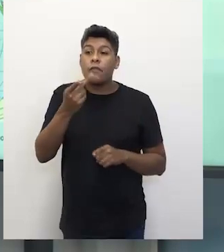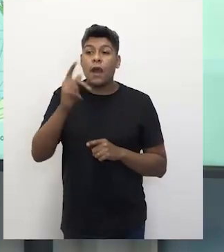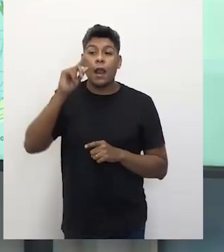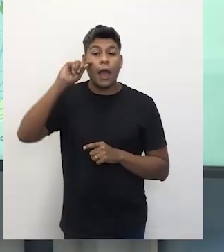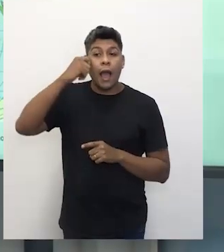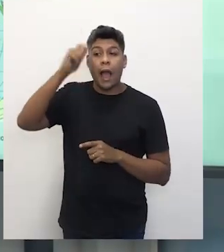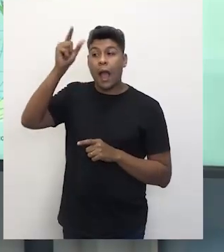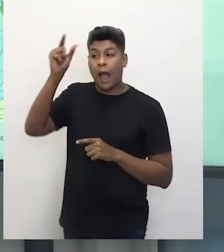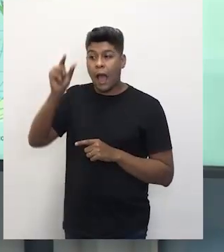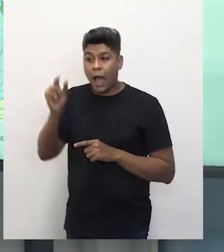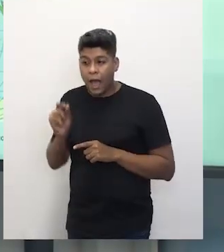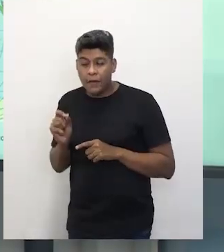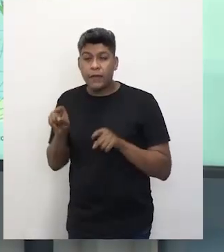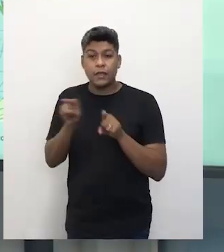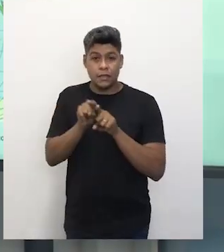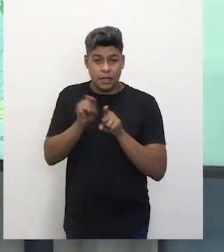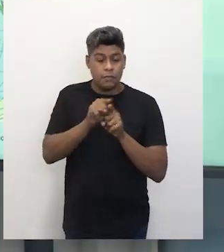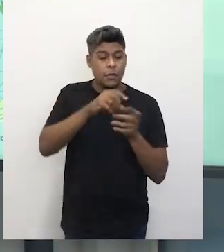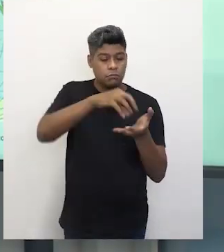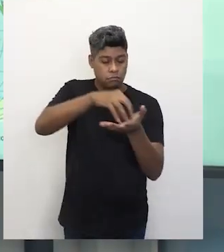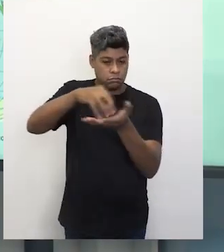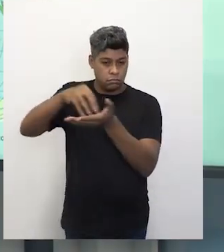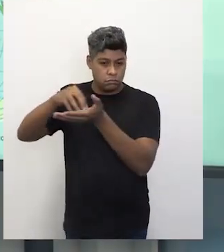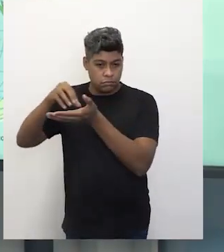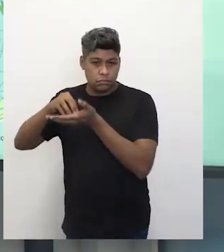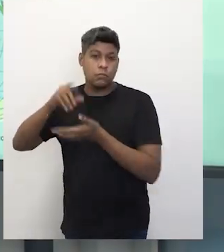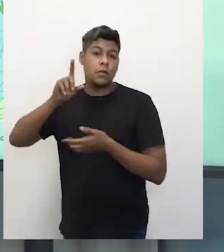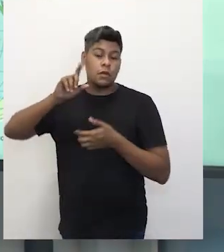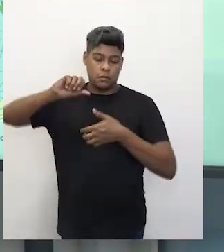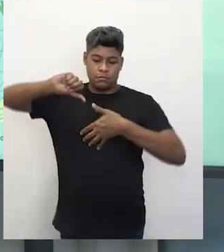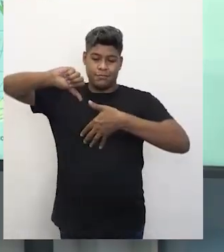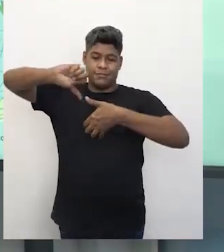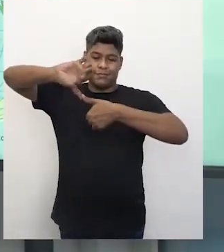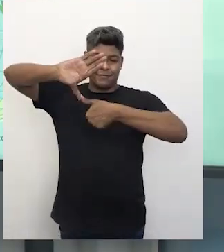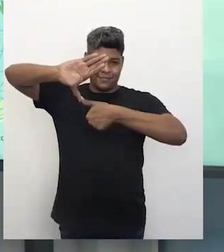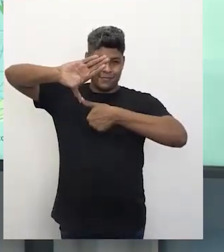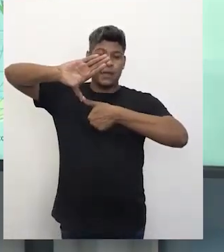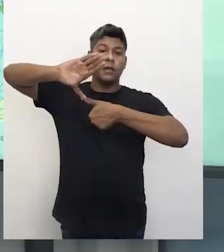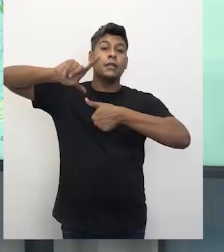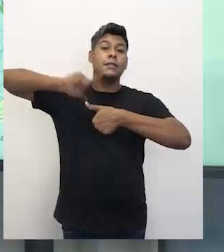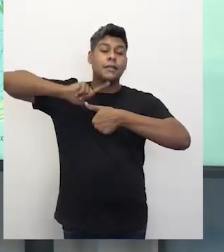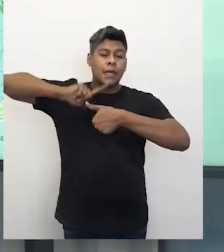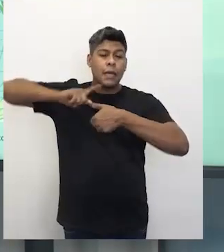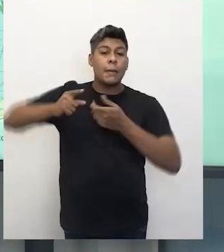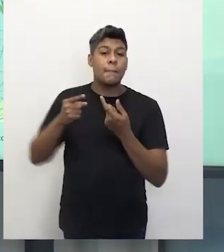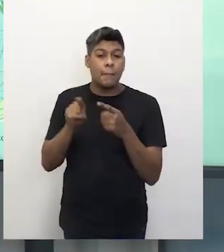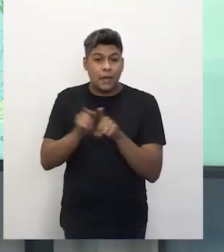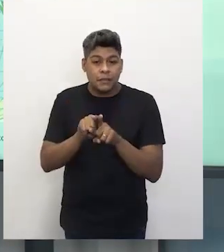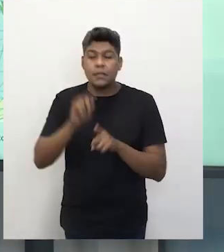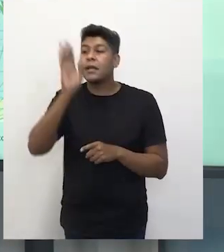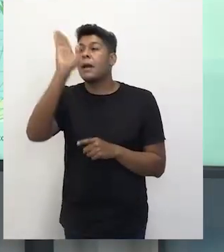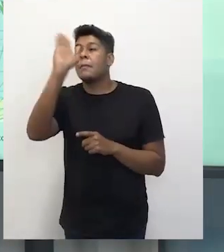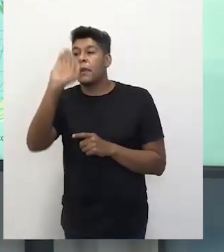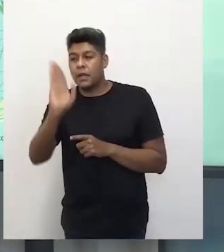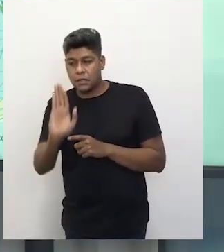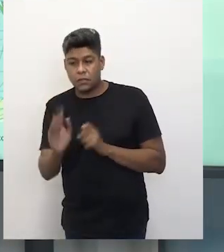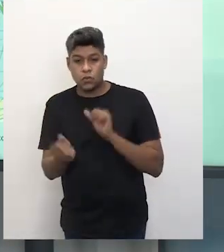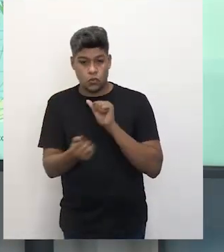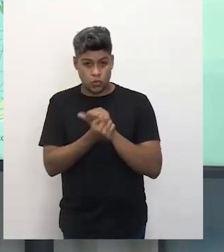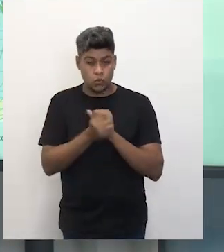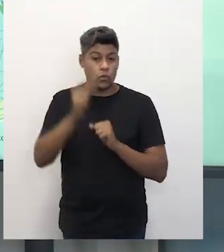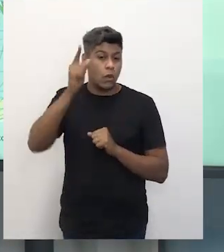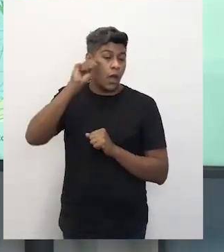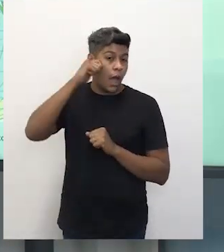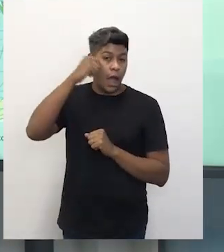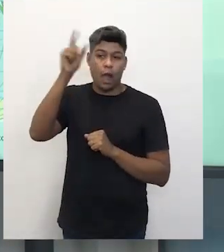sobre África e o continente americano tem muito a ver é porque nós temos diversas parcerias do Brasil com o continente